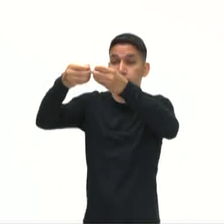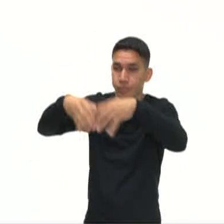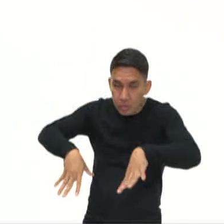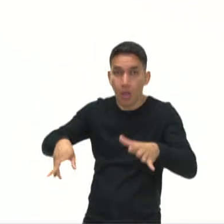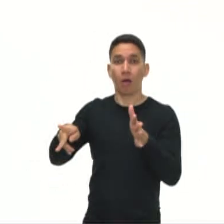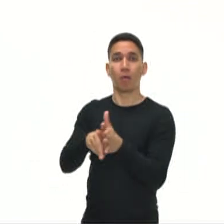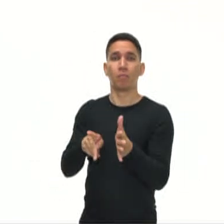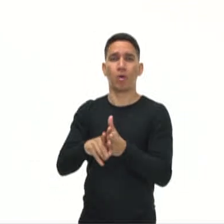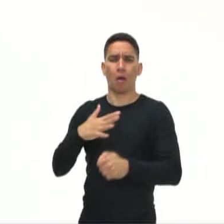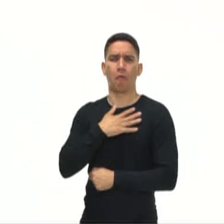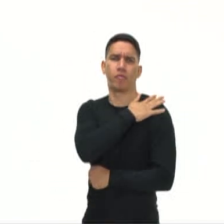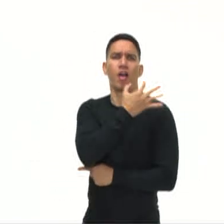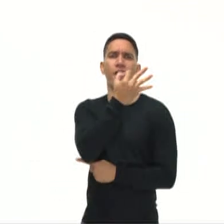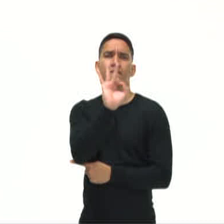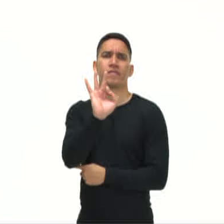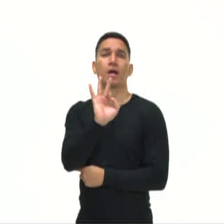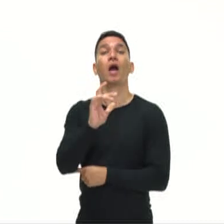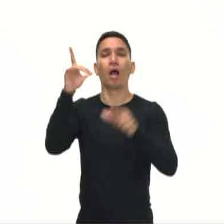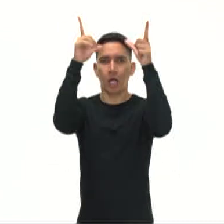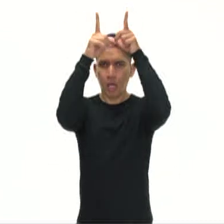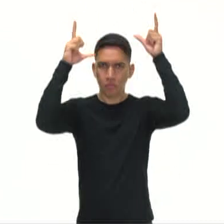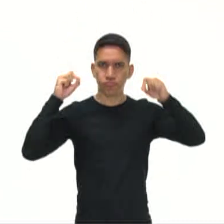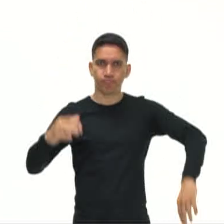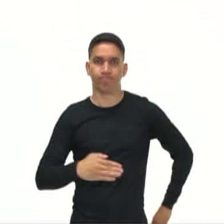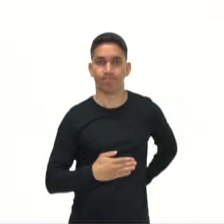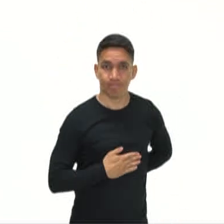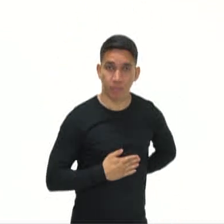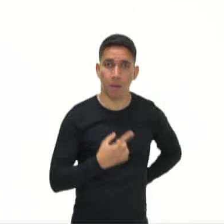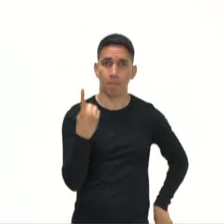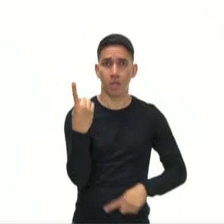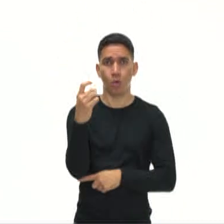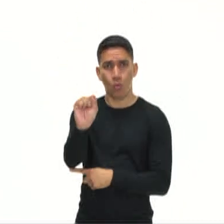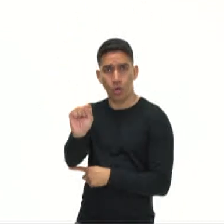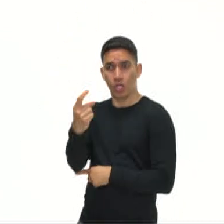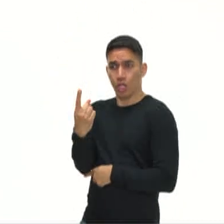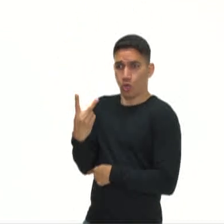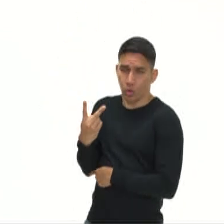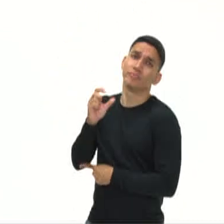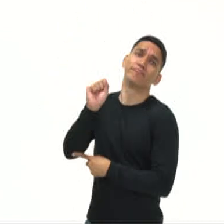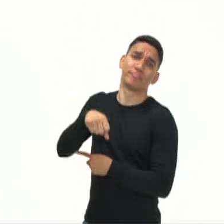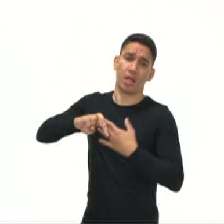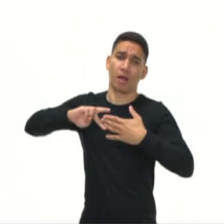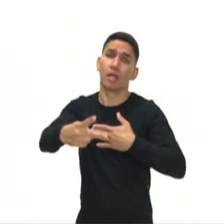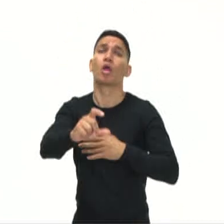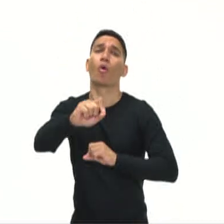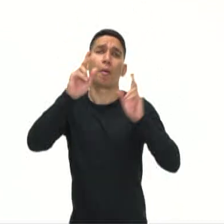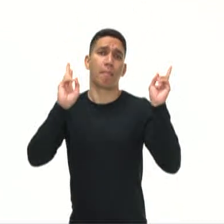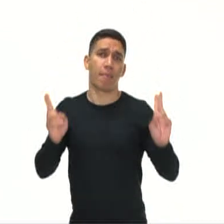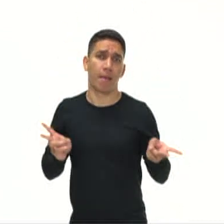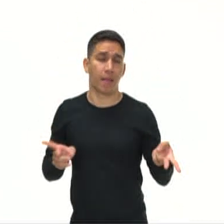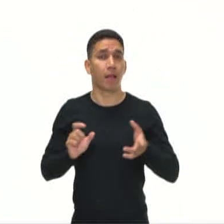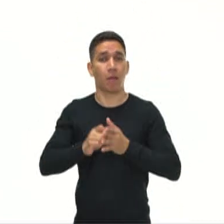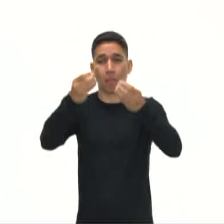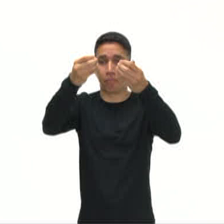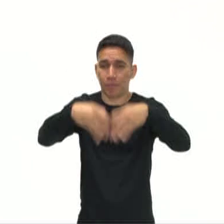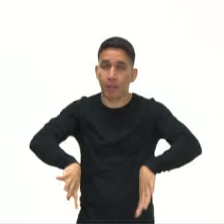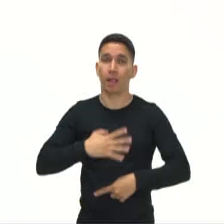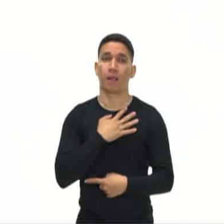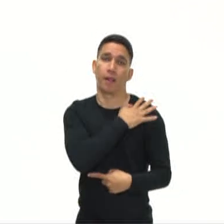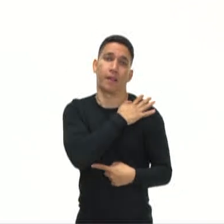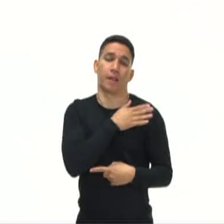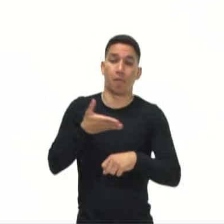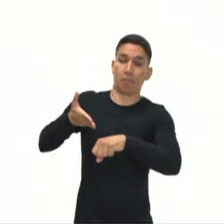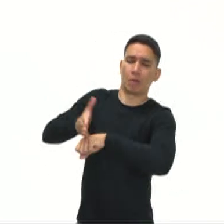exército francês comandado por Napoleão Bonaparte em 1812. Sim, o resultado foi o mesmo, a derrota do exército